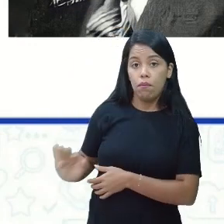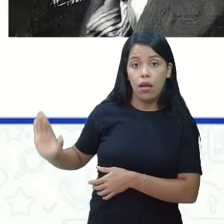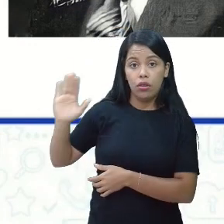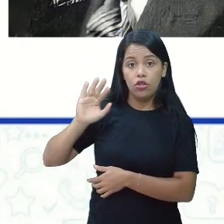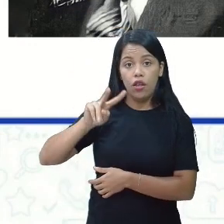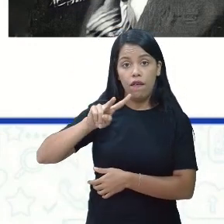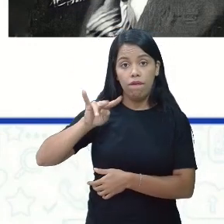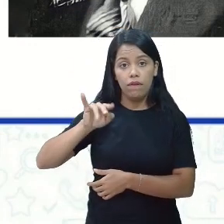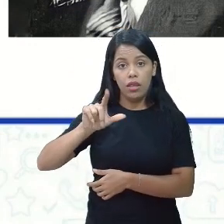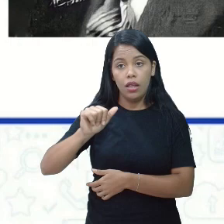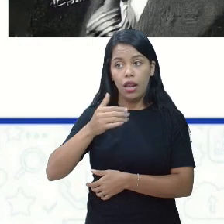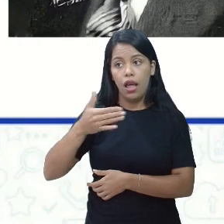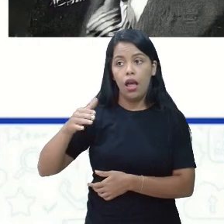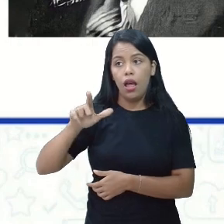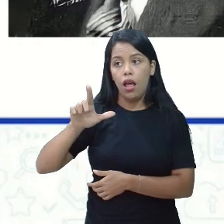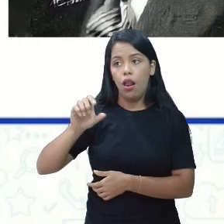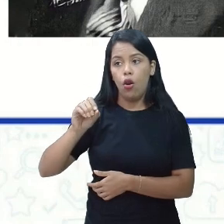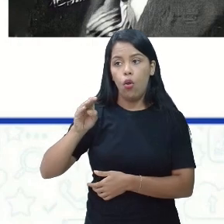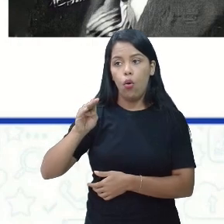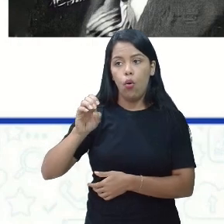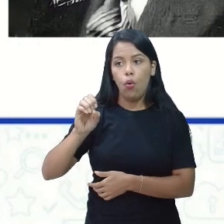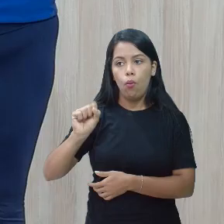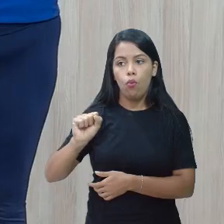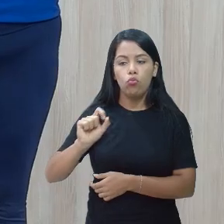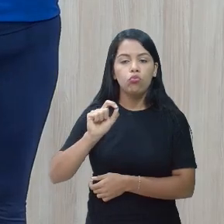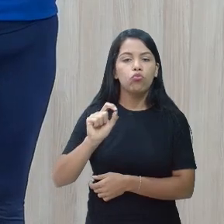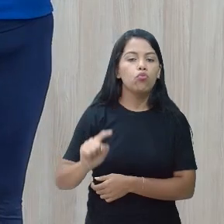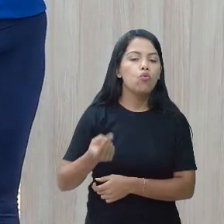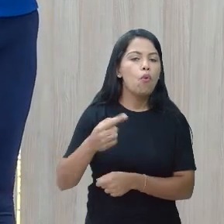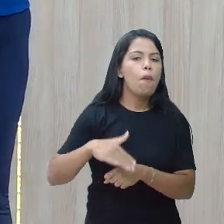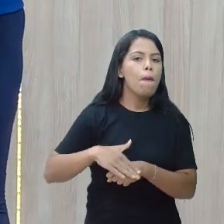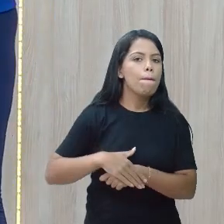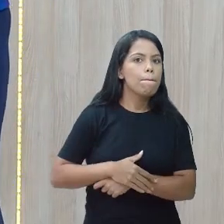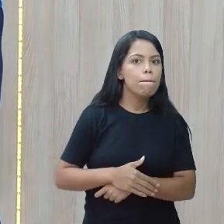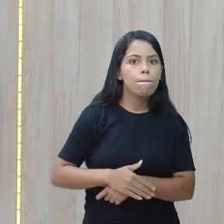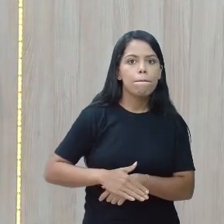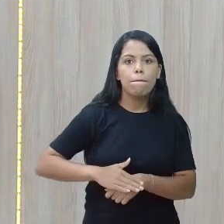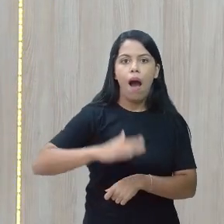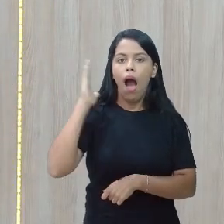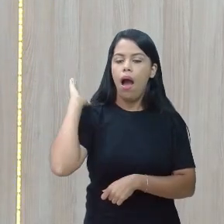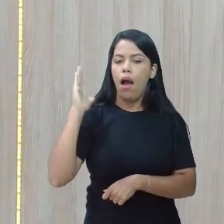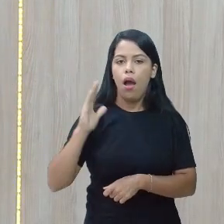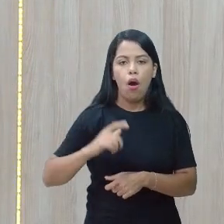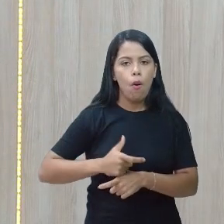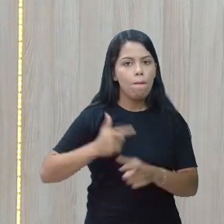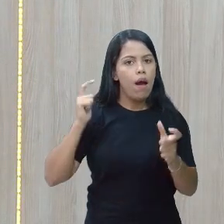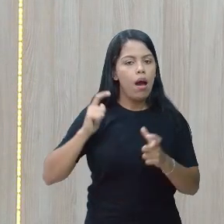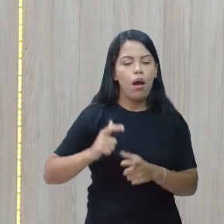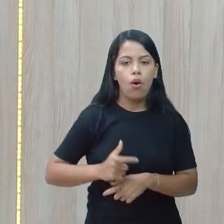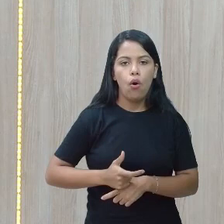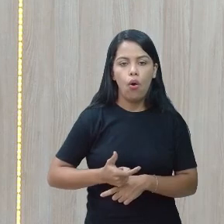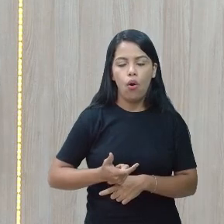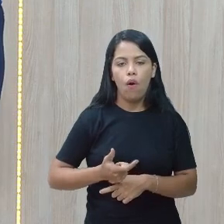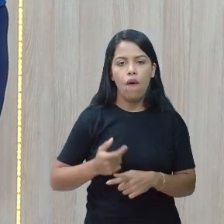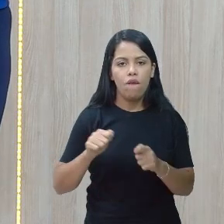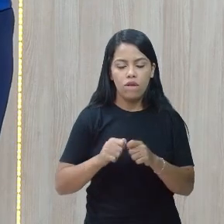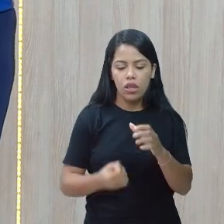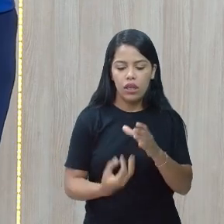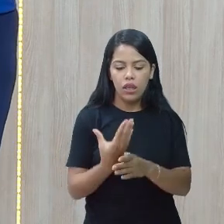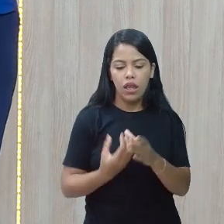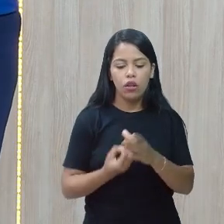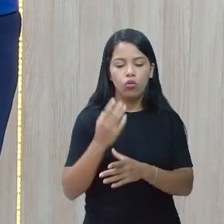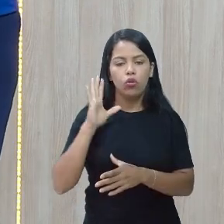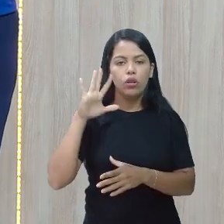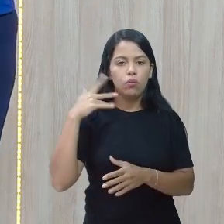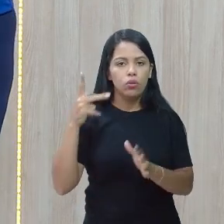dos maiores compositores do mundo, o maior compositor brasileiro e um dos maiores do mundo, que ele